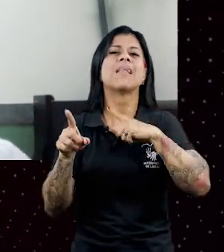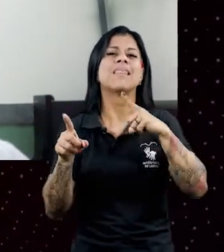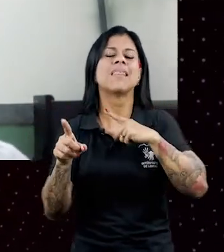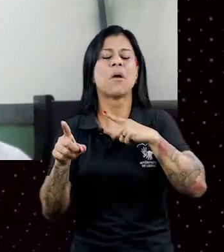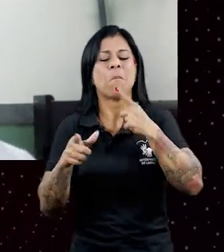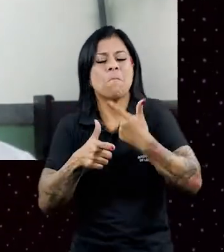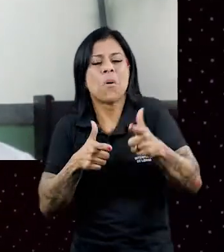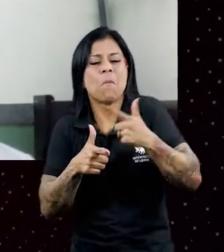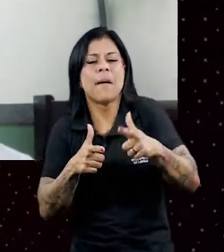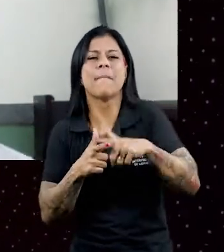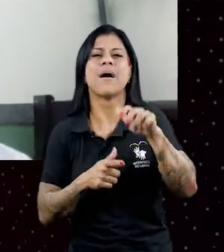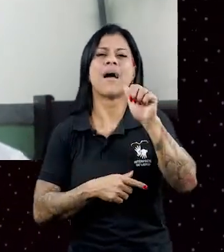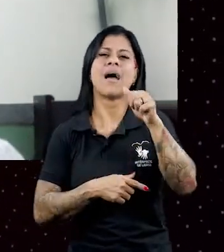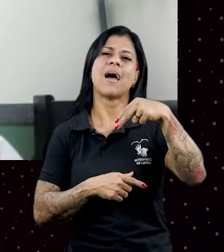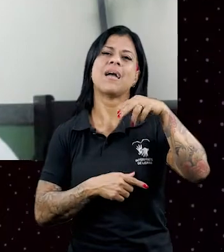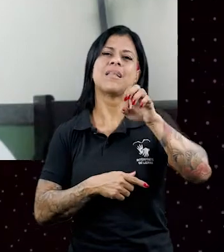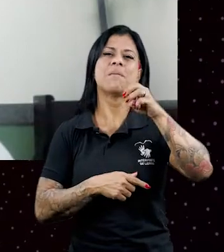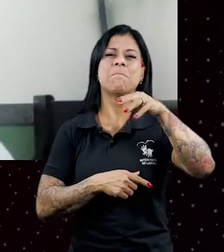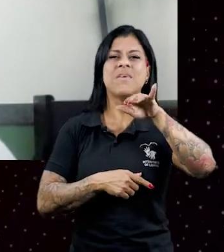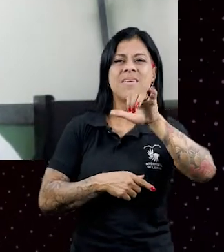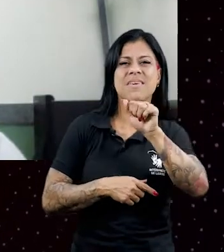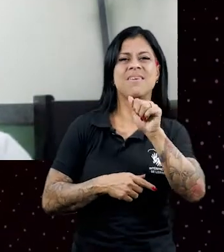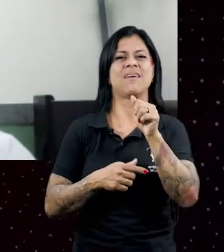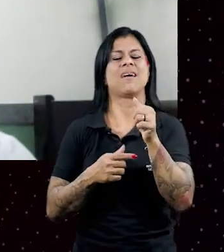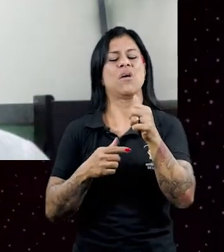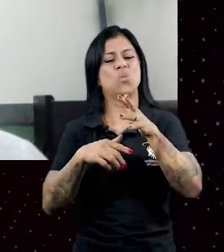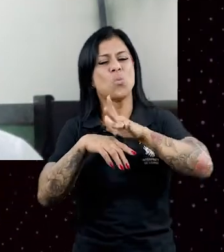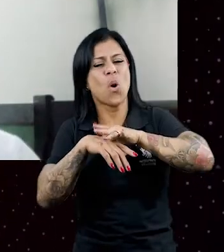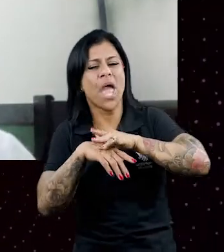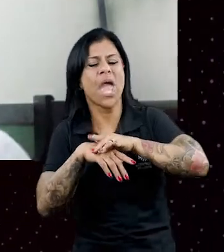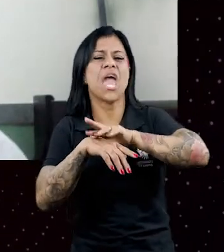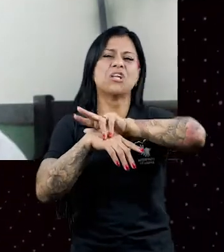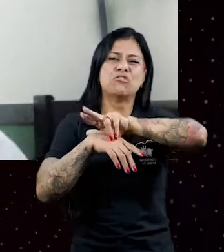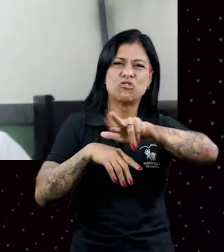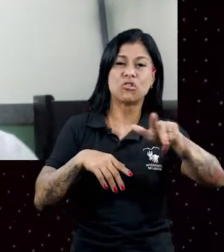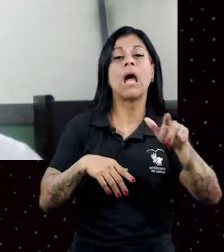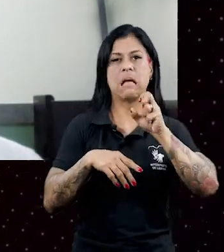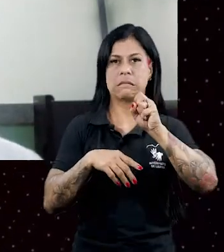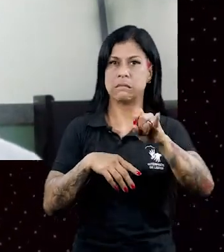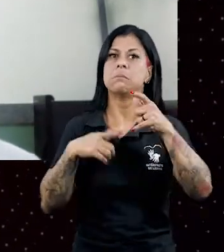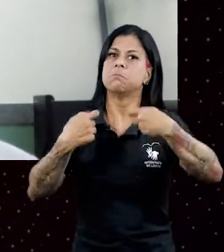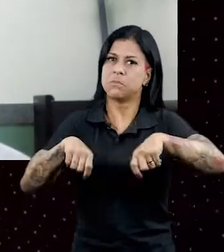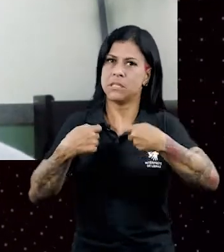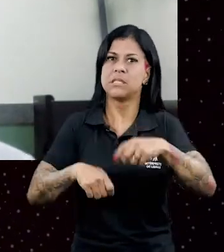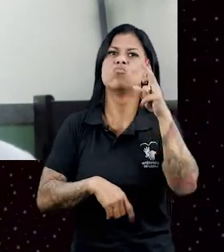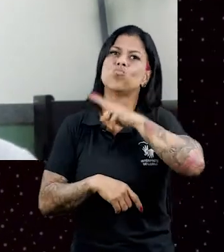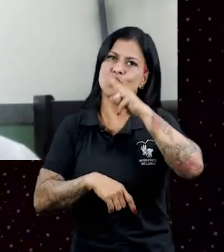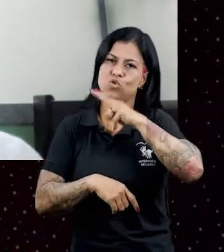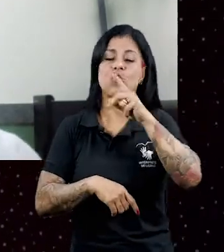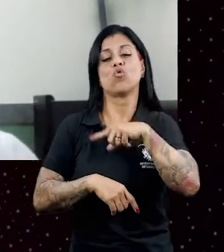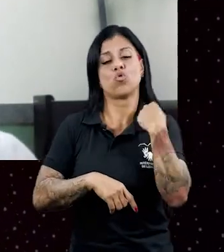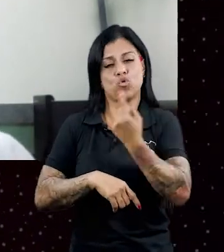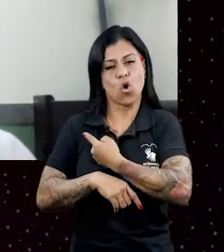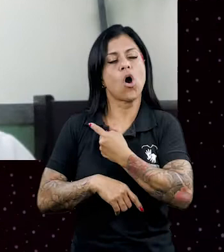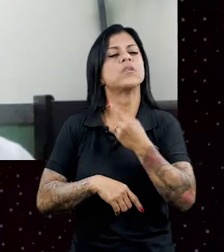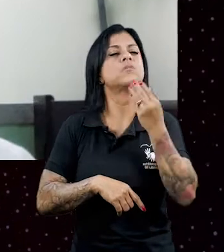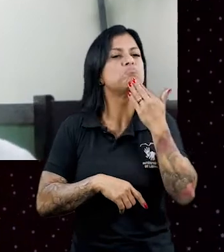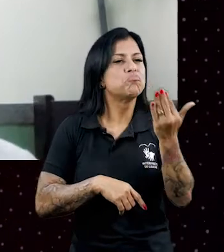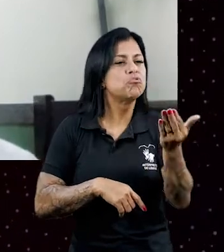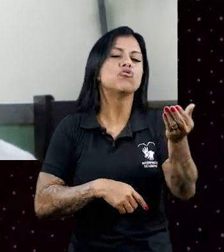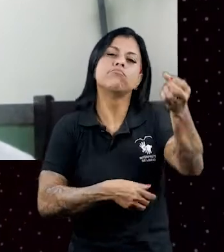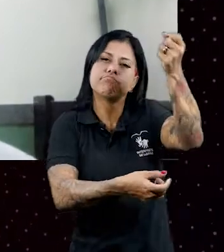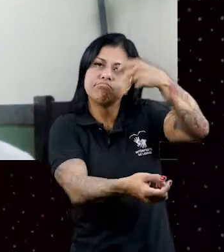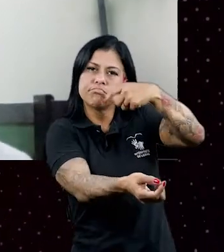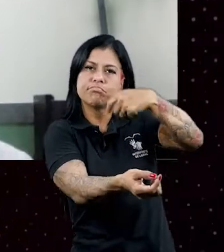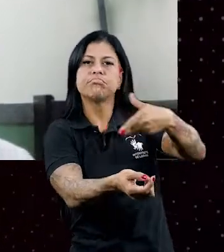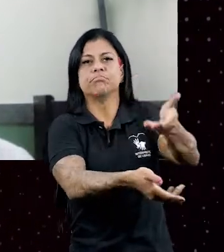um processo de anemia por alguma doença infecciosa. Então, nesses casos, a gente recorre